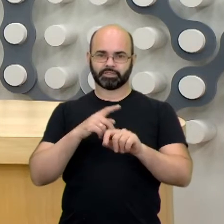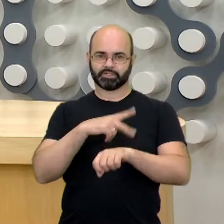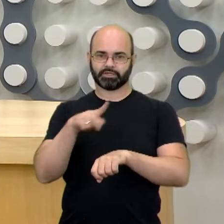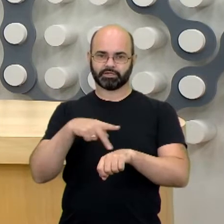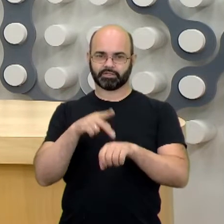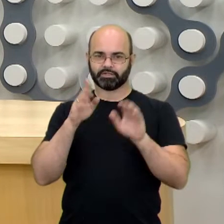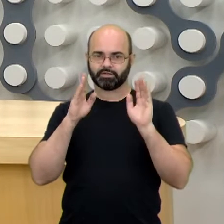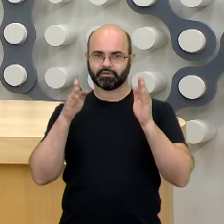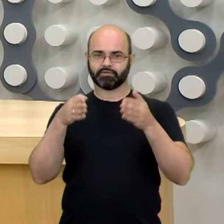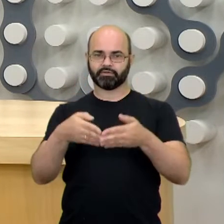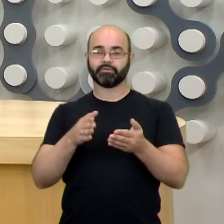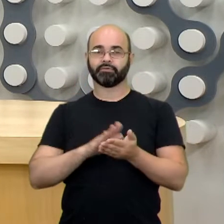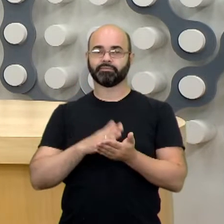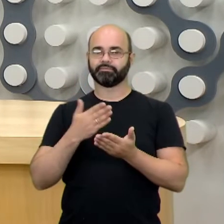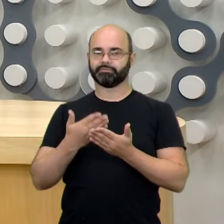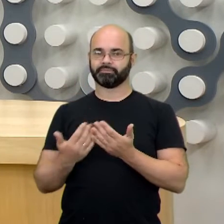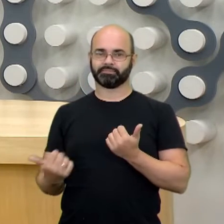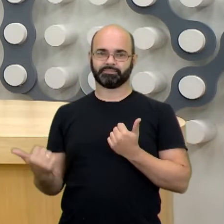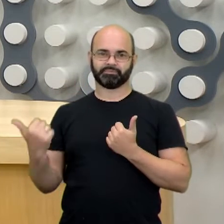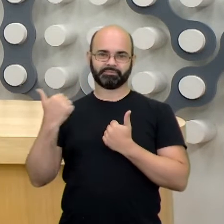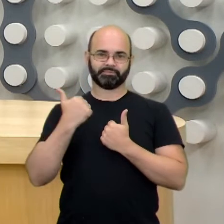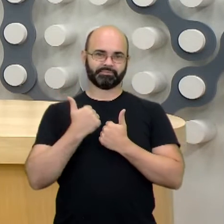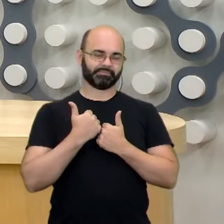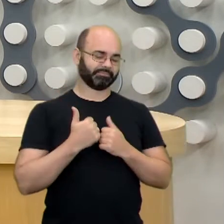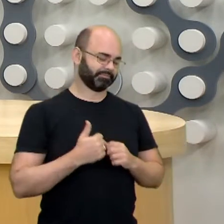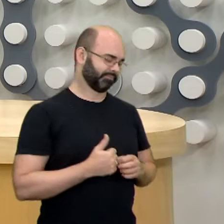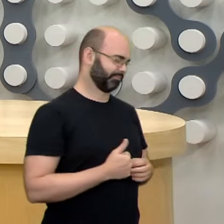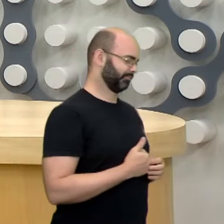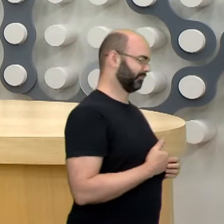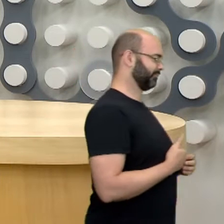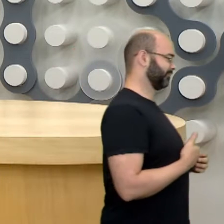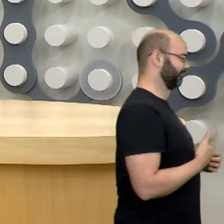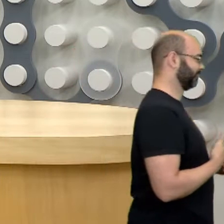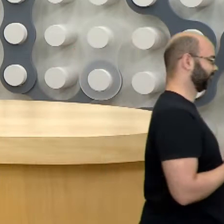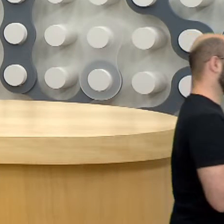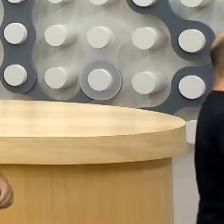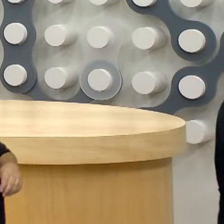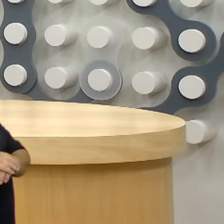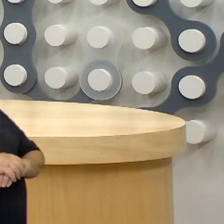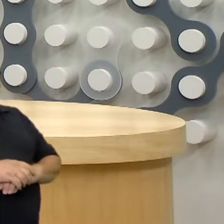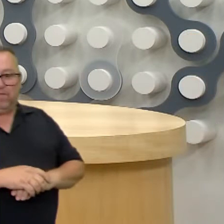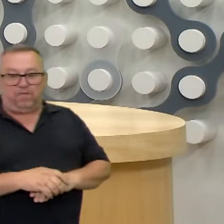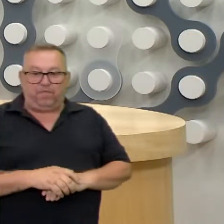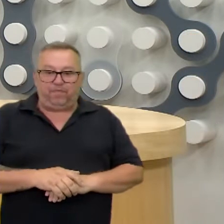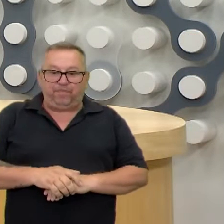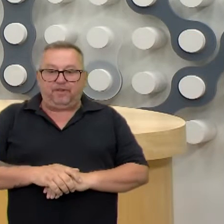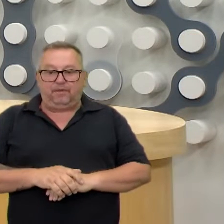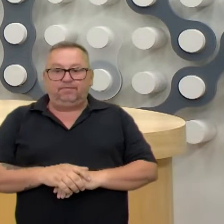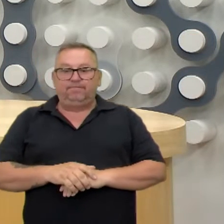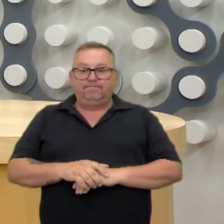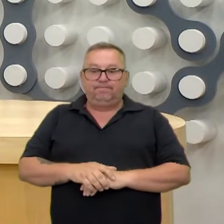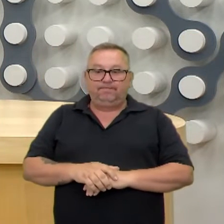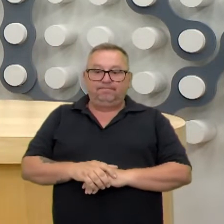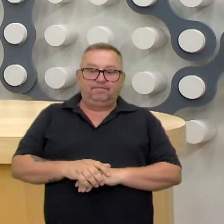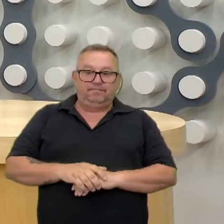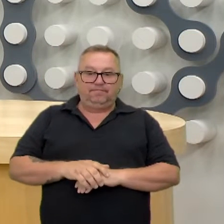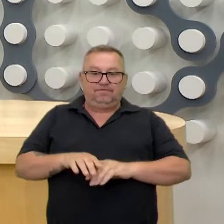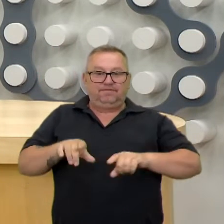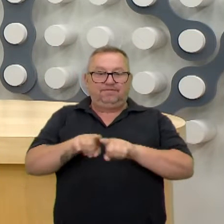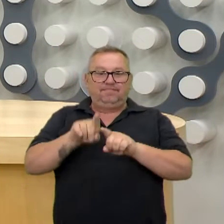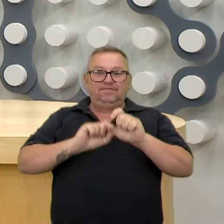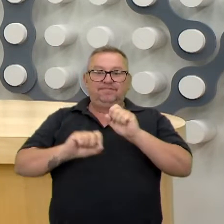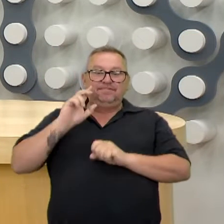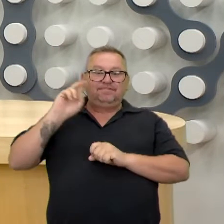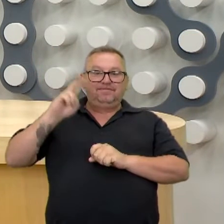muito utilizado aí, né, nos veículos, né, de informação, nos veículos de noticiários. Nós utilizamos